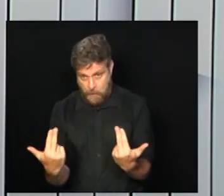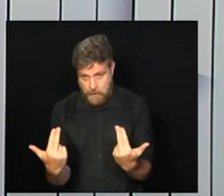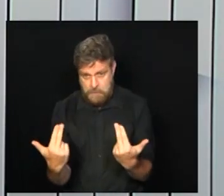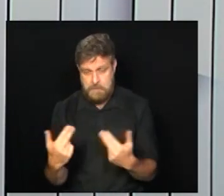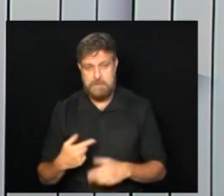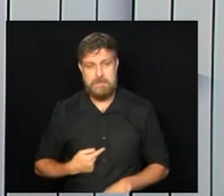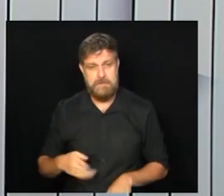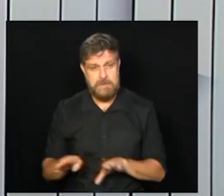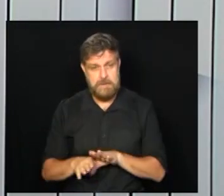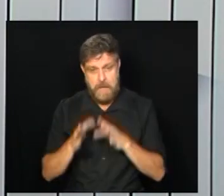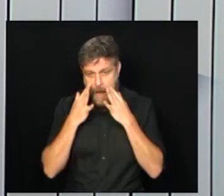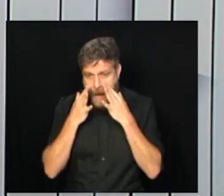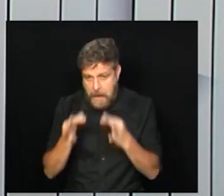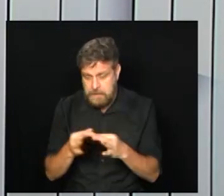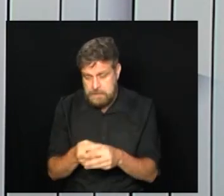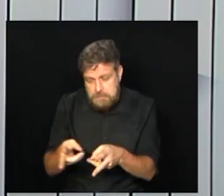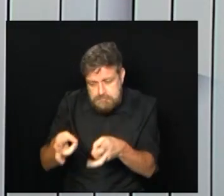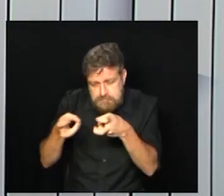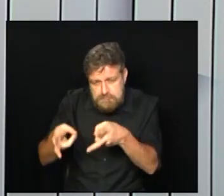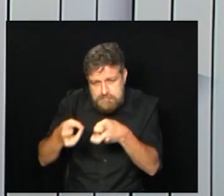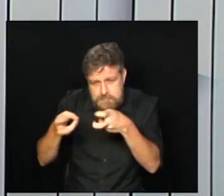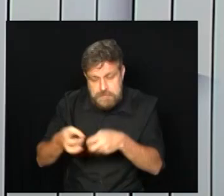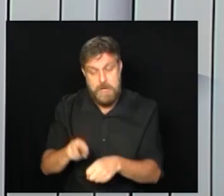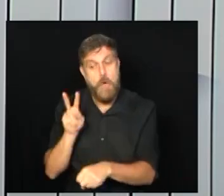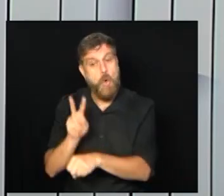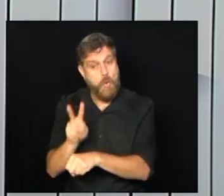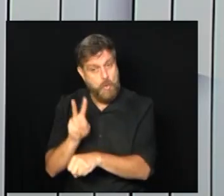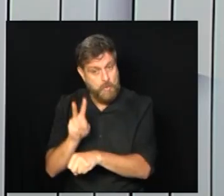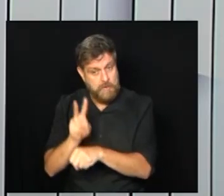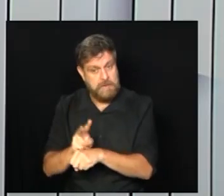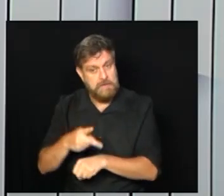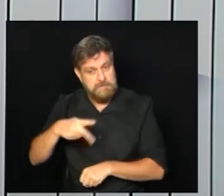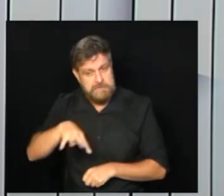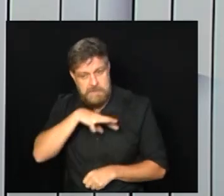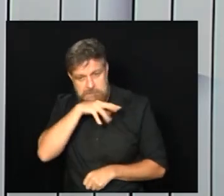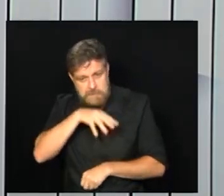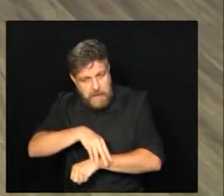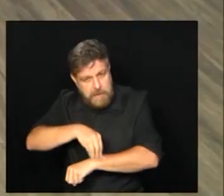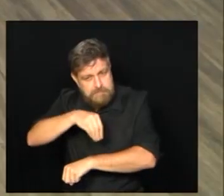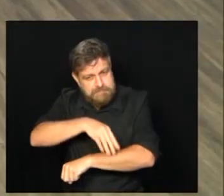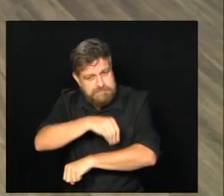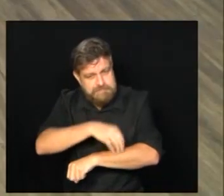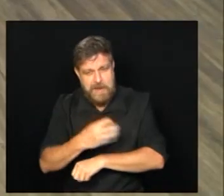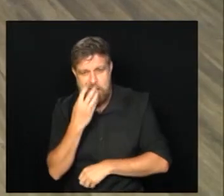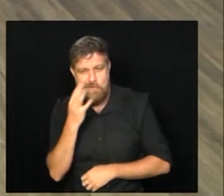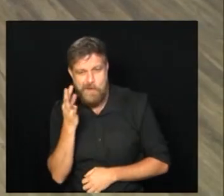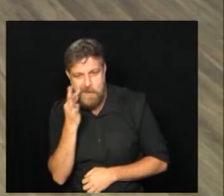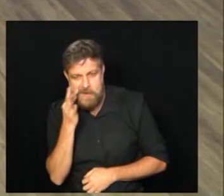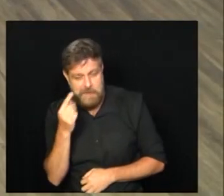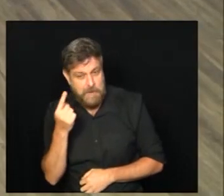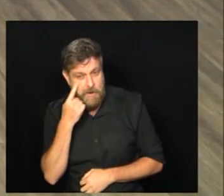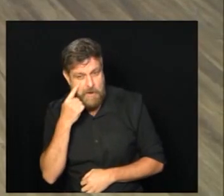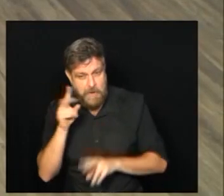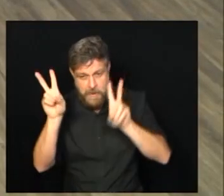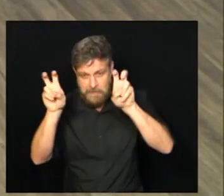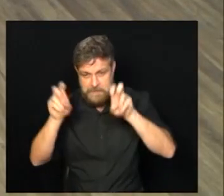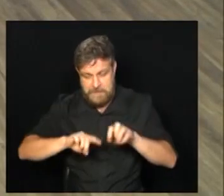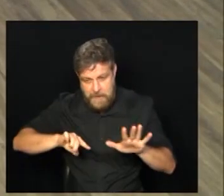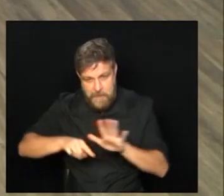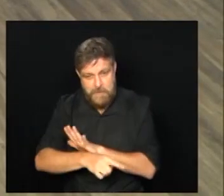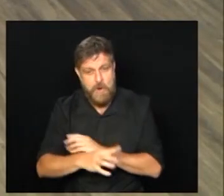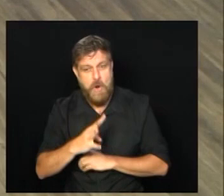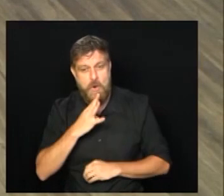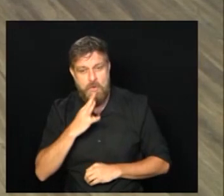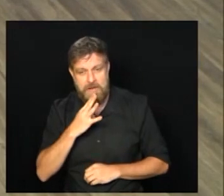isso, atenção aos sintomas e aos cuidados com os peludos. Sobre este assunto, saiba mais a partir